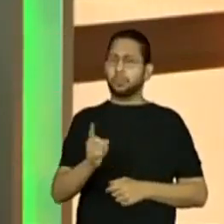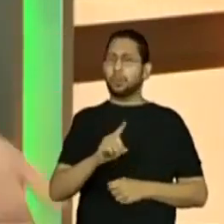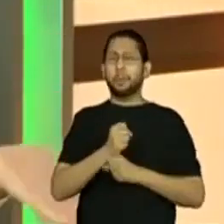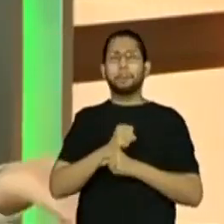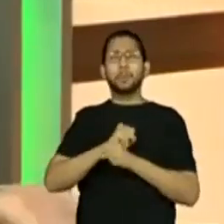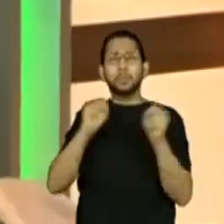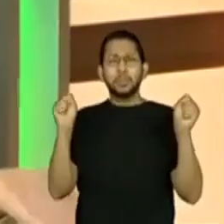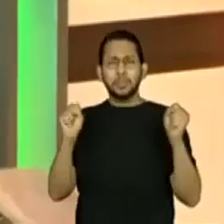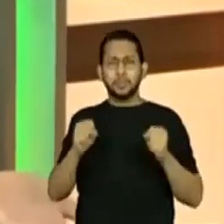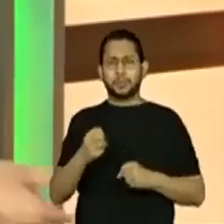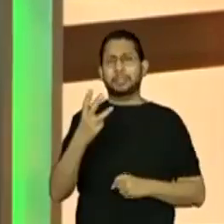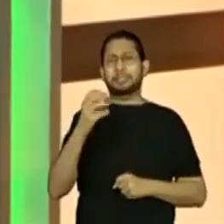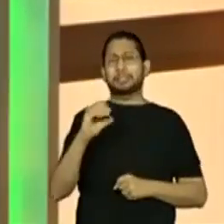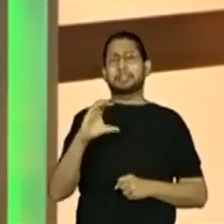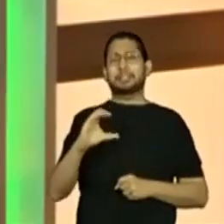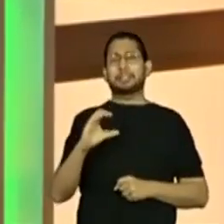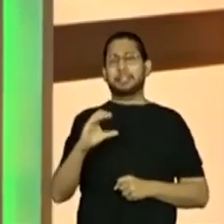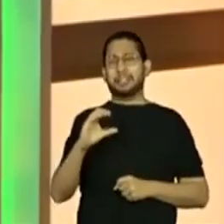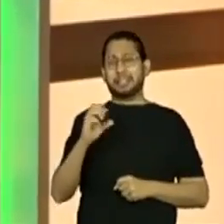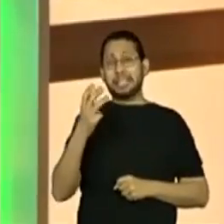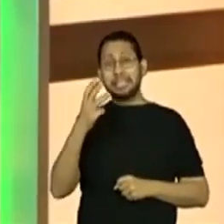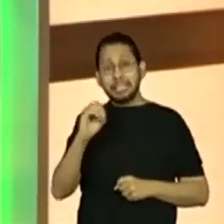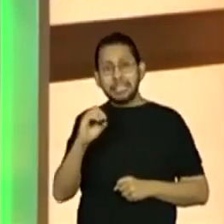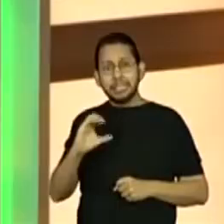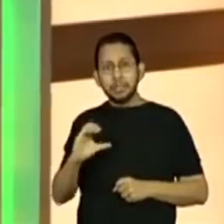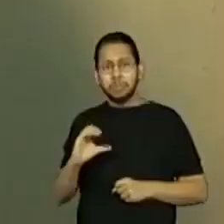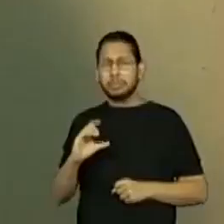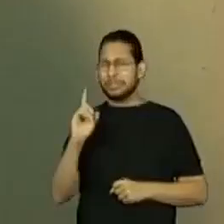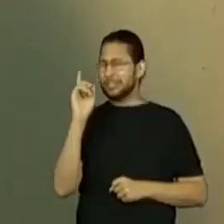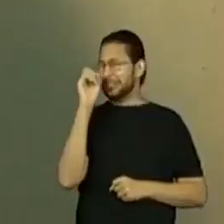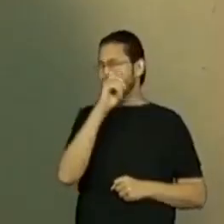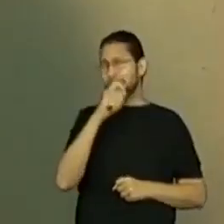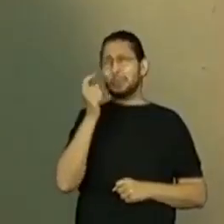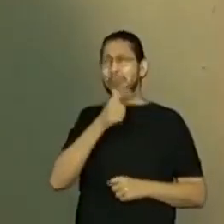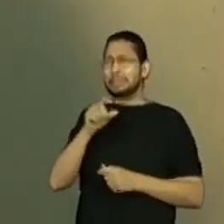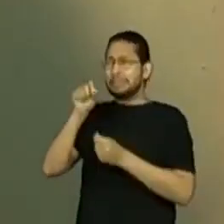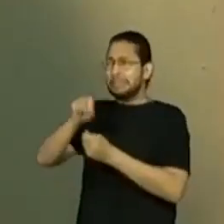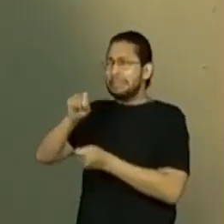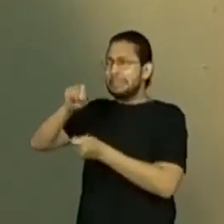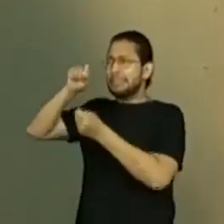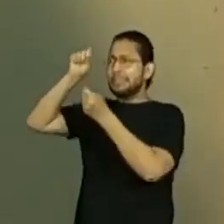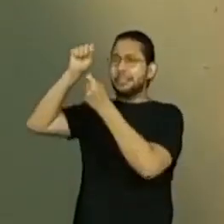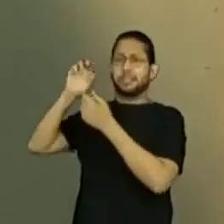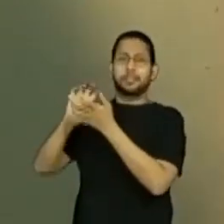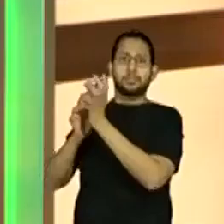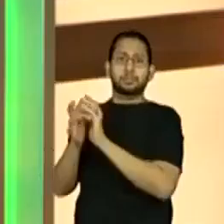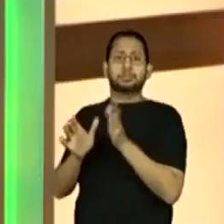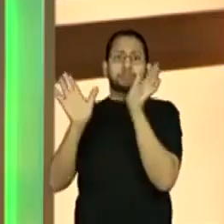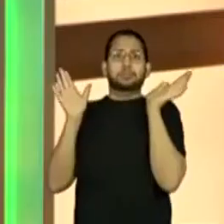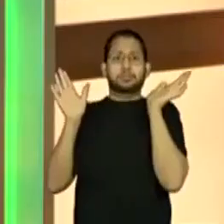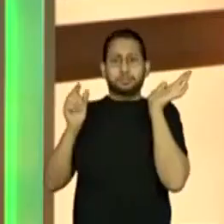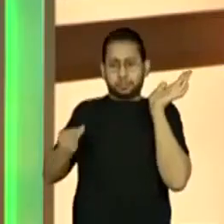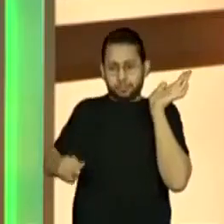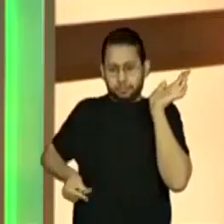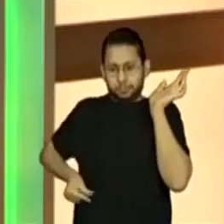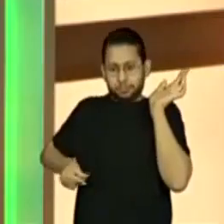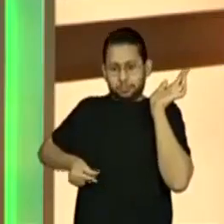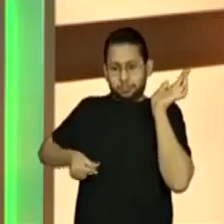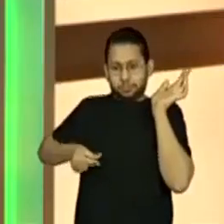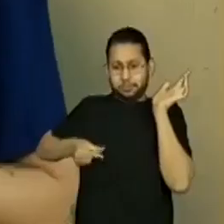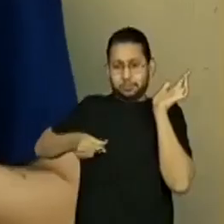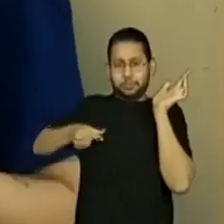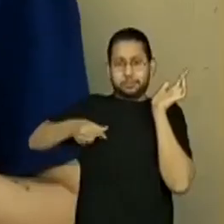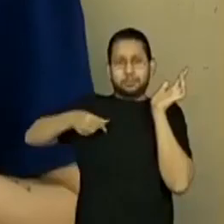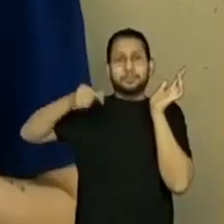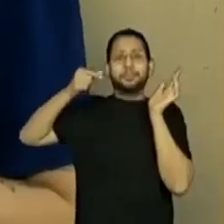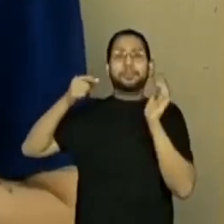medir com uma régua de 30 centímetros. E voltando à pergunta que a gente fez, o que o chat está dizendo aí? Quantos metros